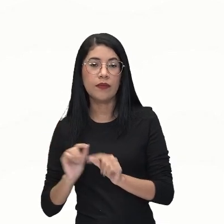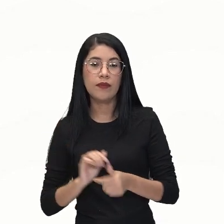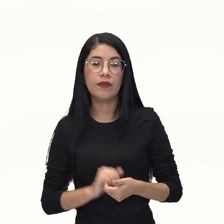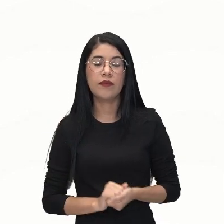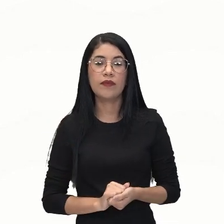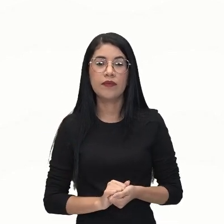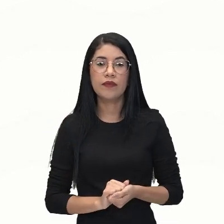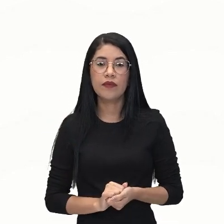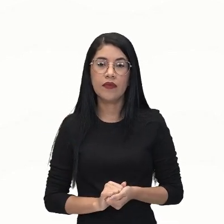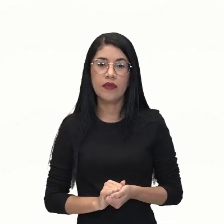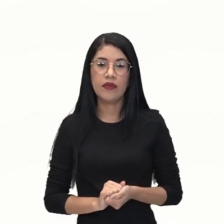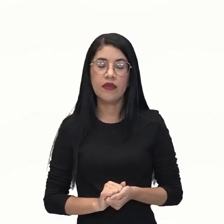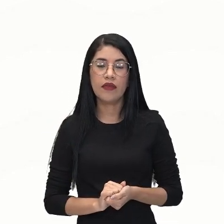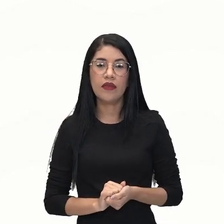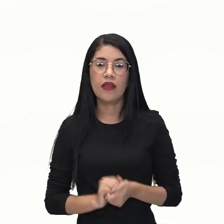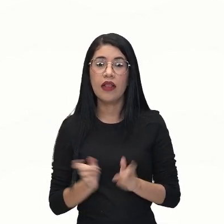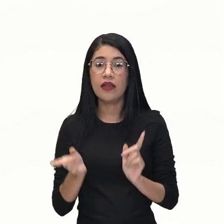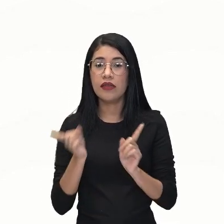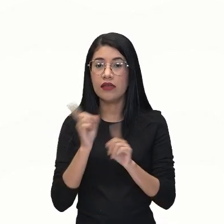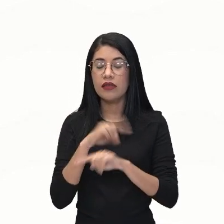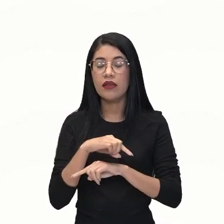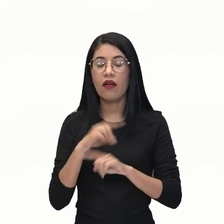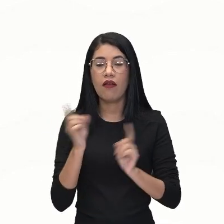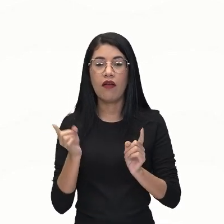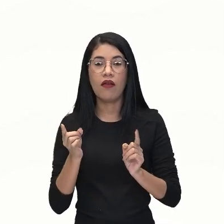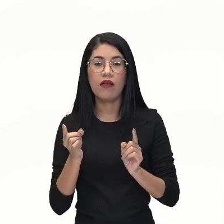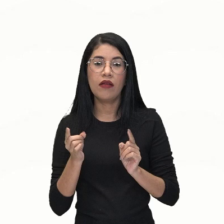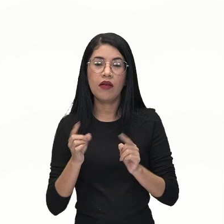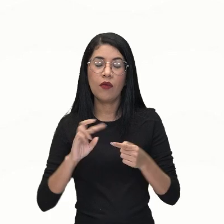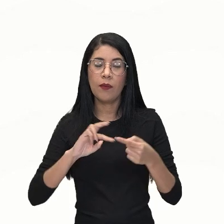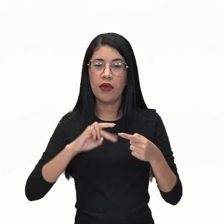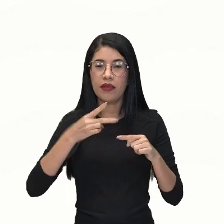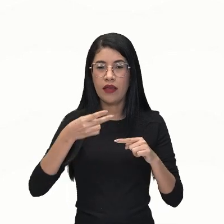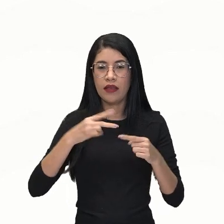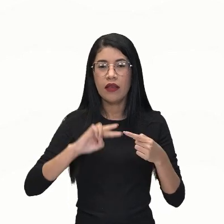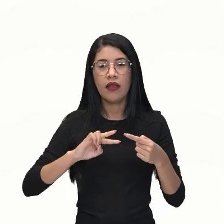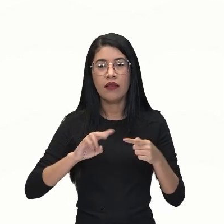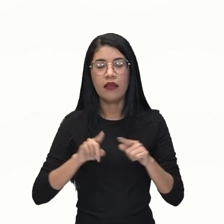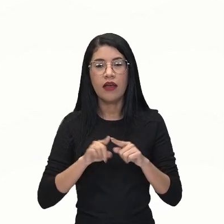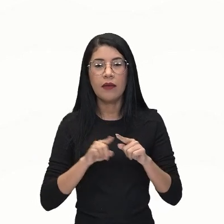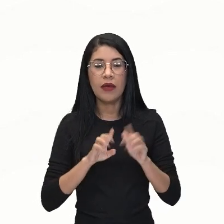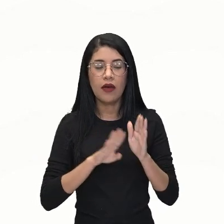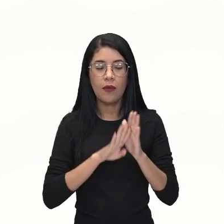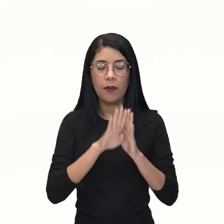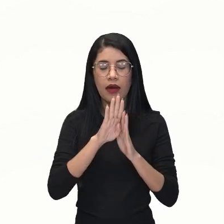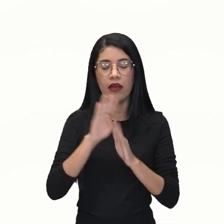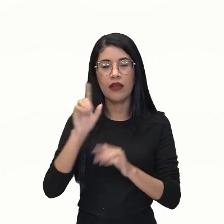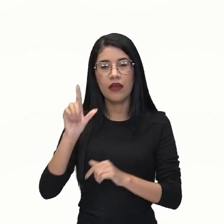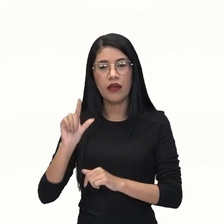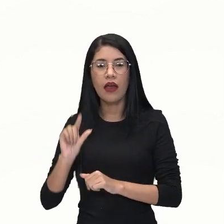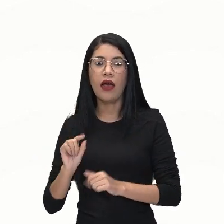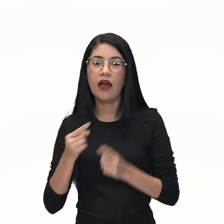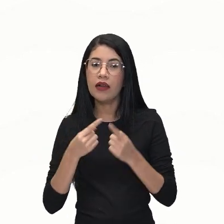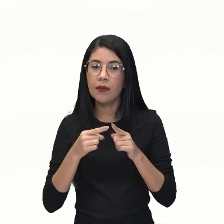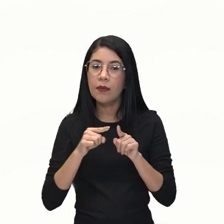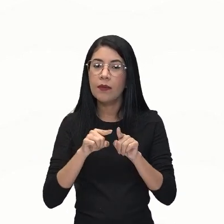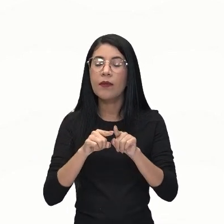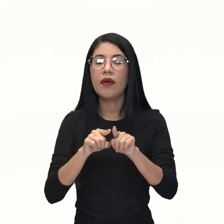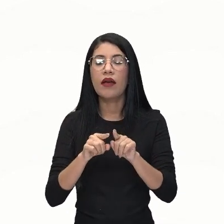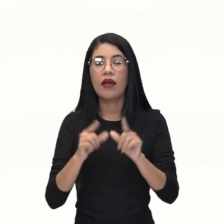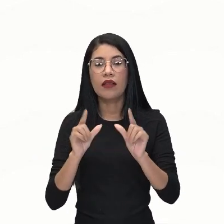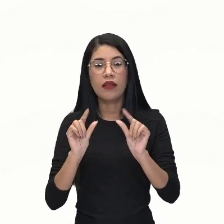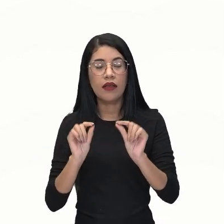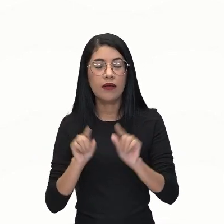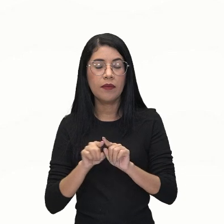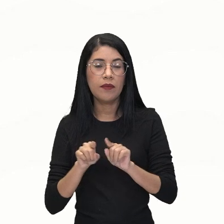Ou seja, quando uma aumenta, a outra diminui na mesma proporção. Ou